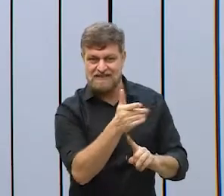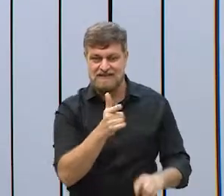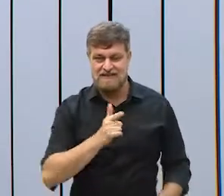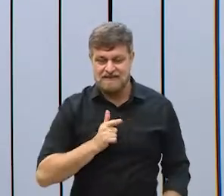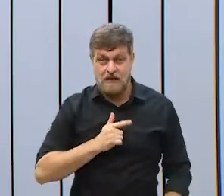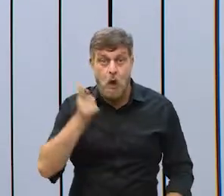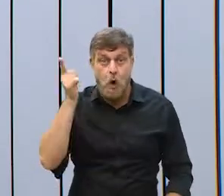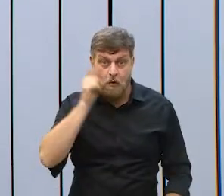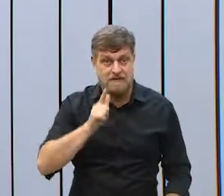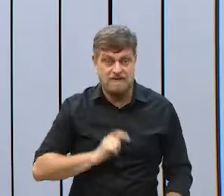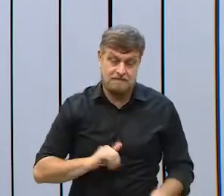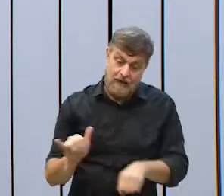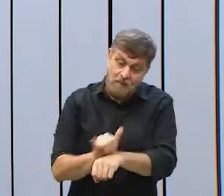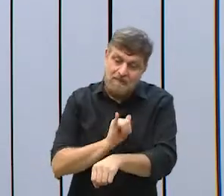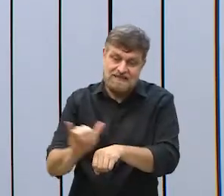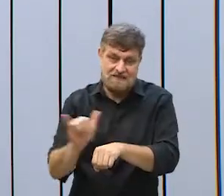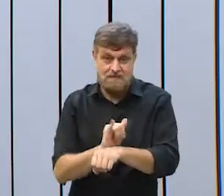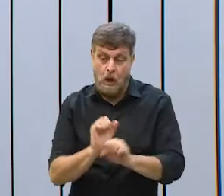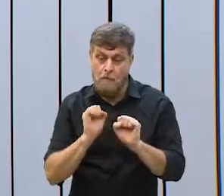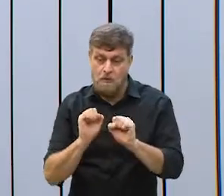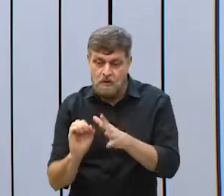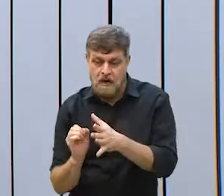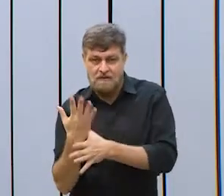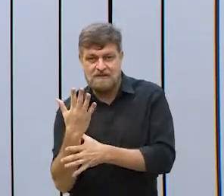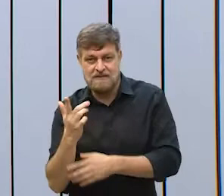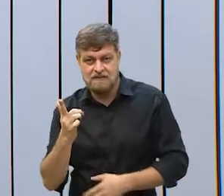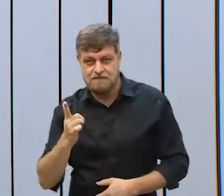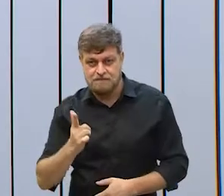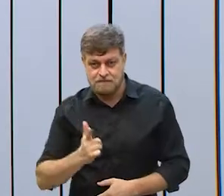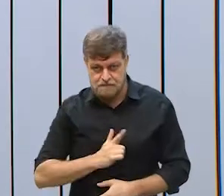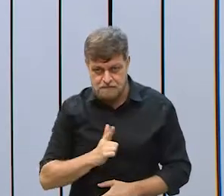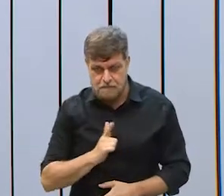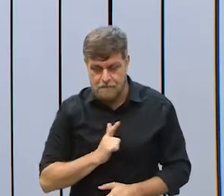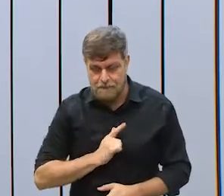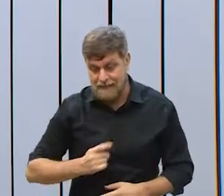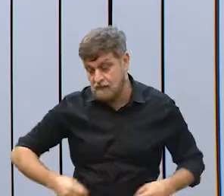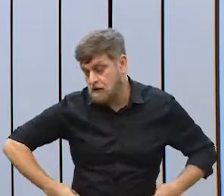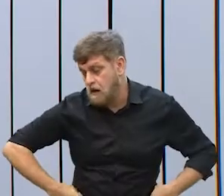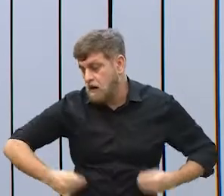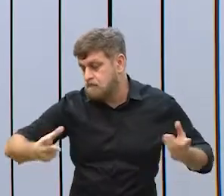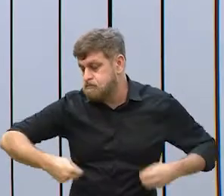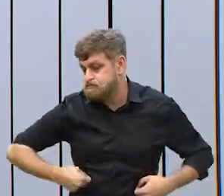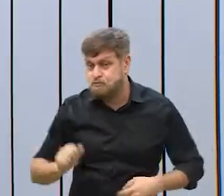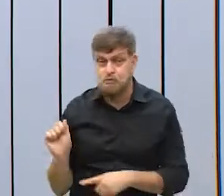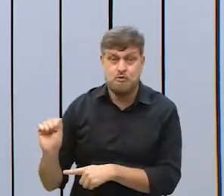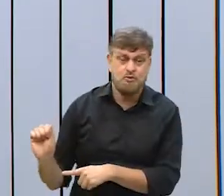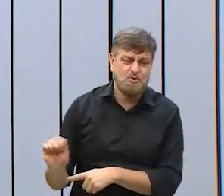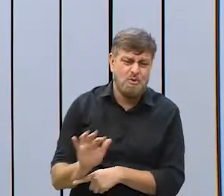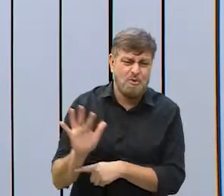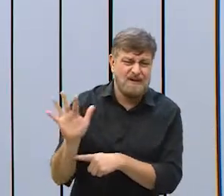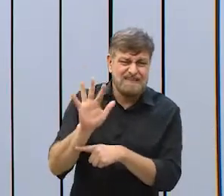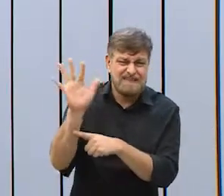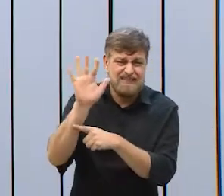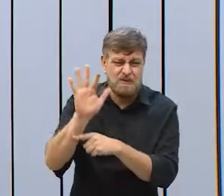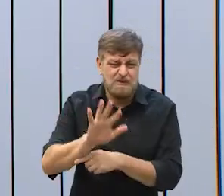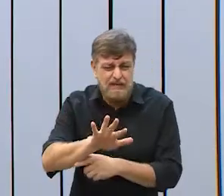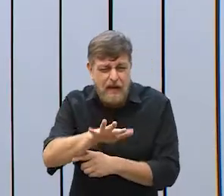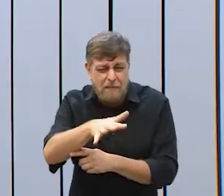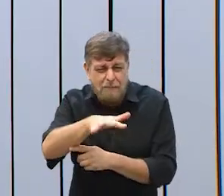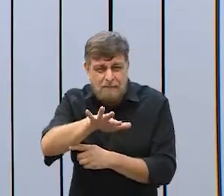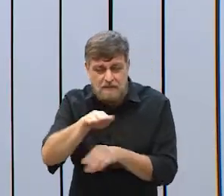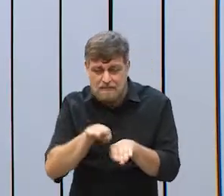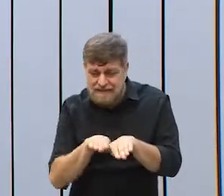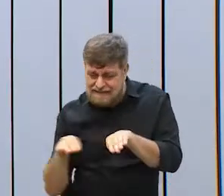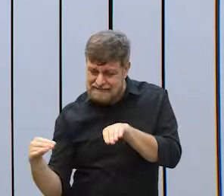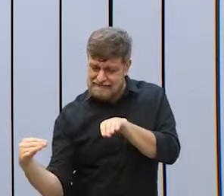Tá? Então essa é uma viabilidade, só que é uma viabilidade com custo alto. Eles me passaram que mais ou menos esse acesso